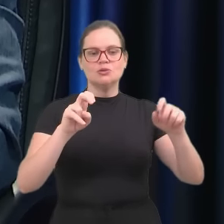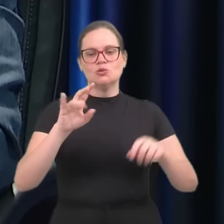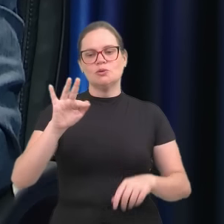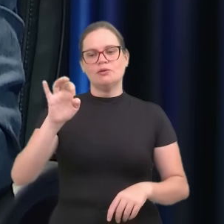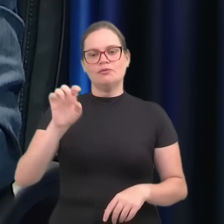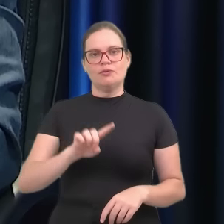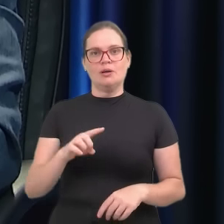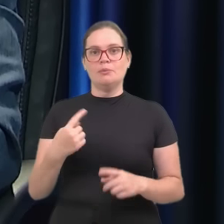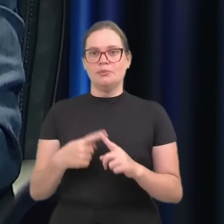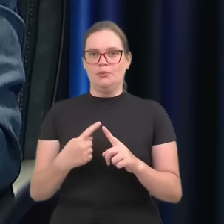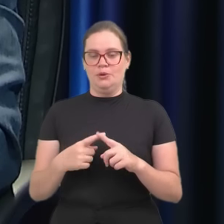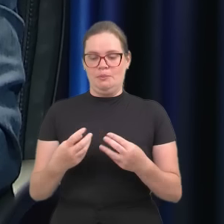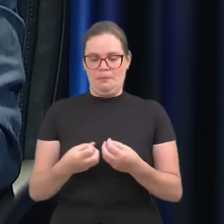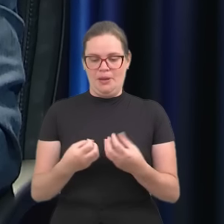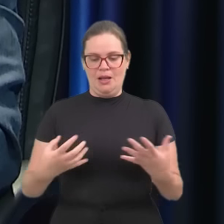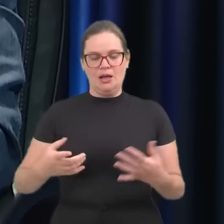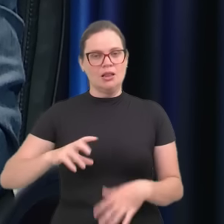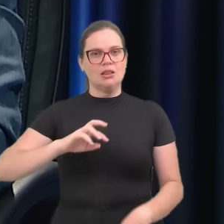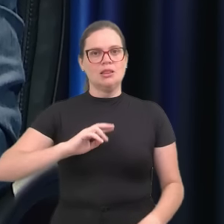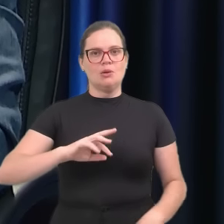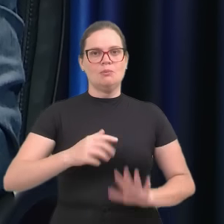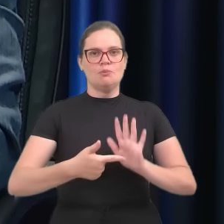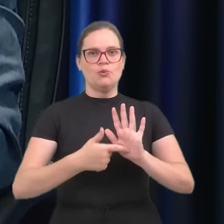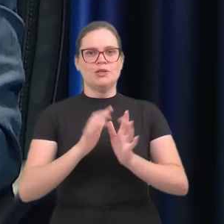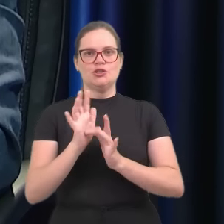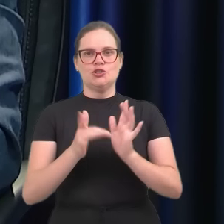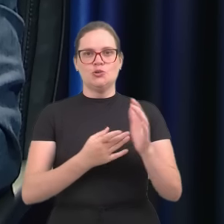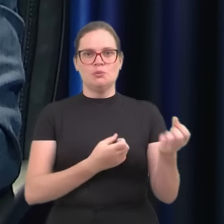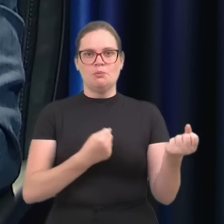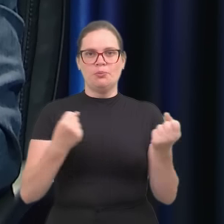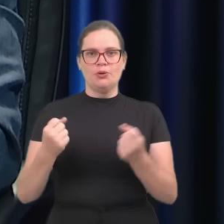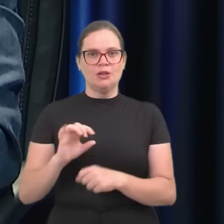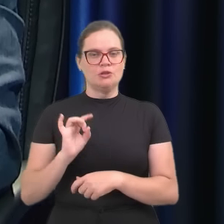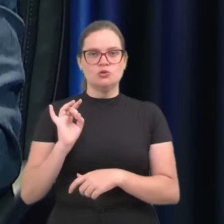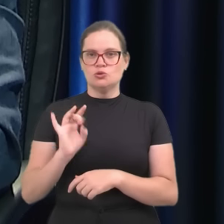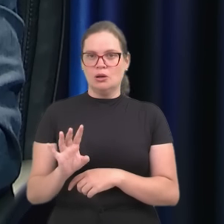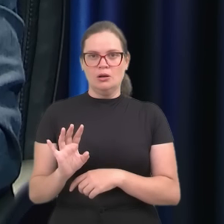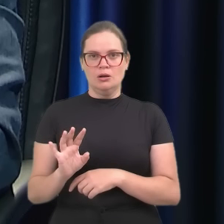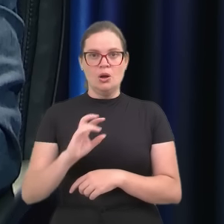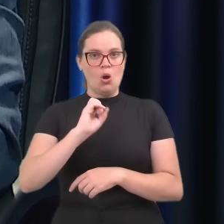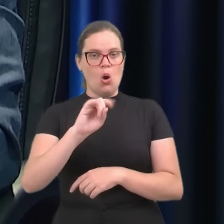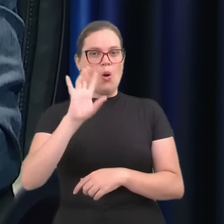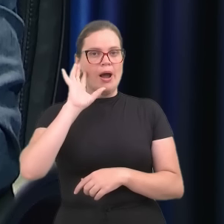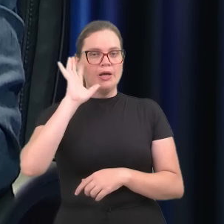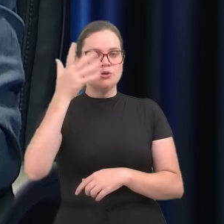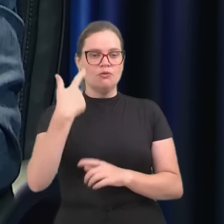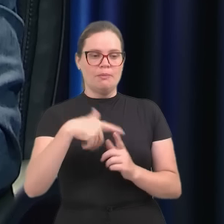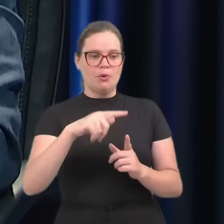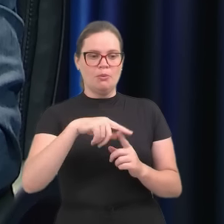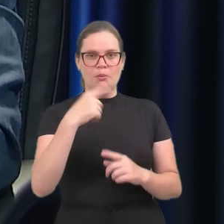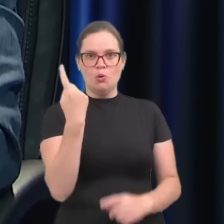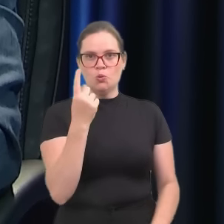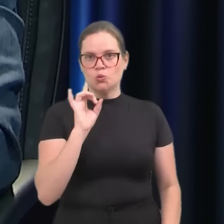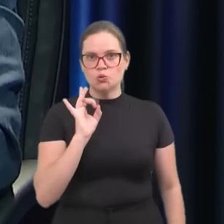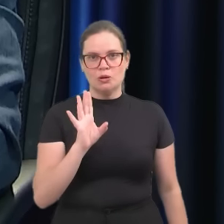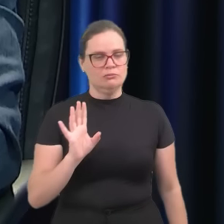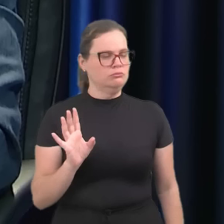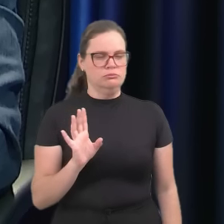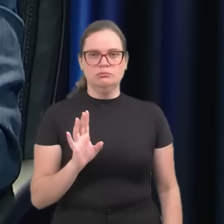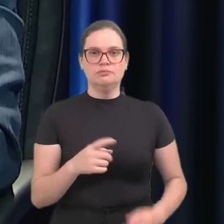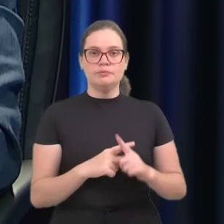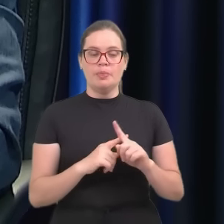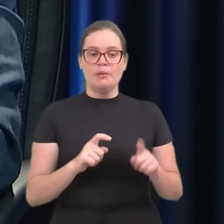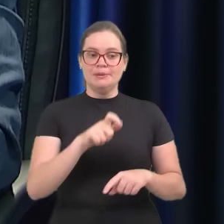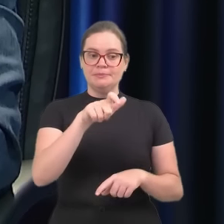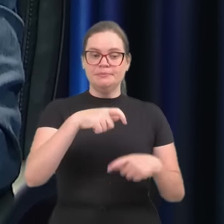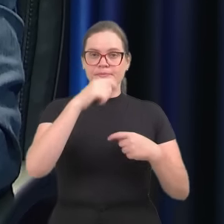é poderoso. E nem simplesmente para resolver um problema pontual nosso. Mas é para que o homem creia que Deus